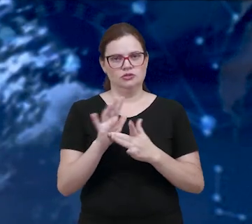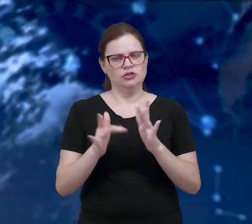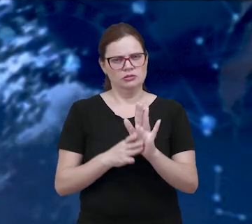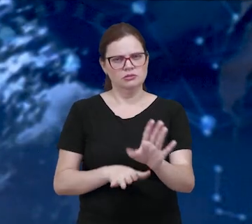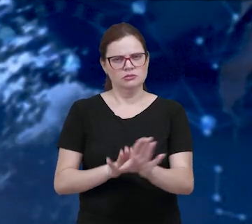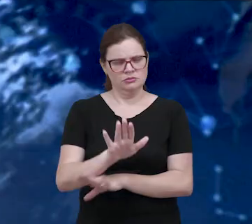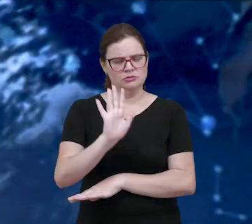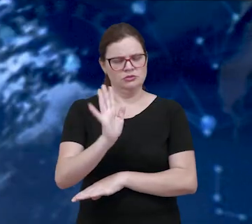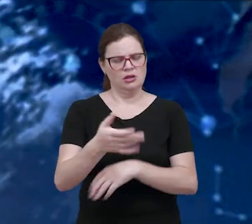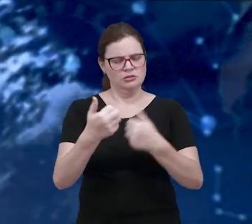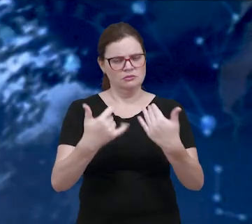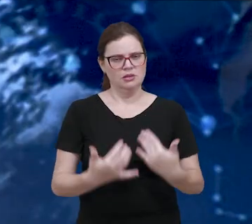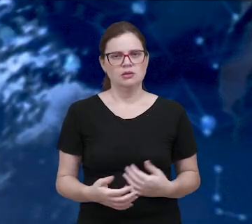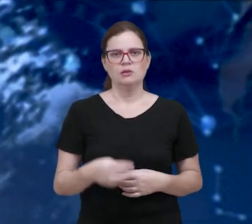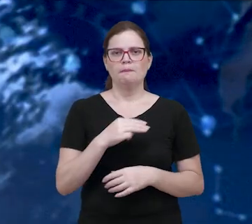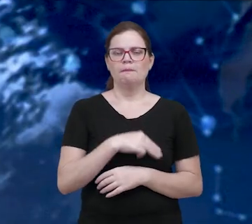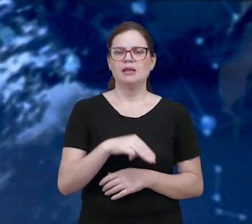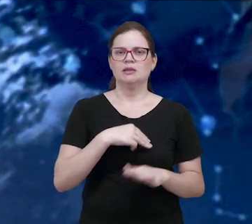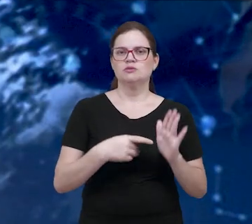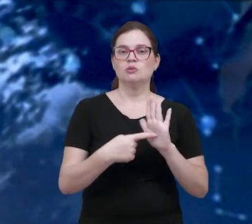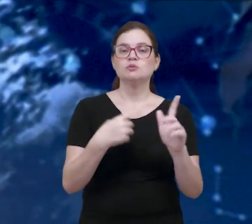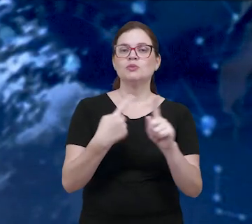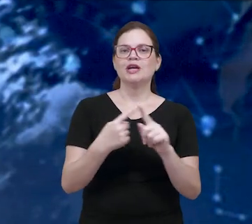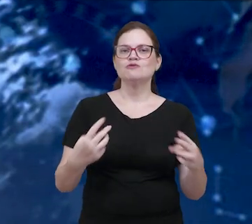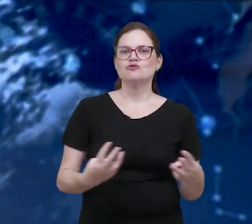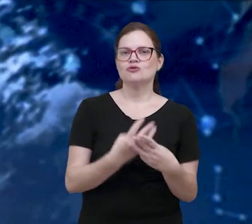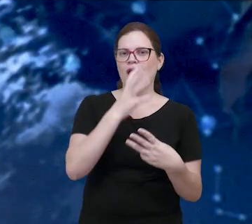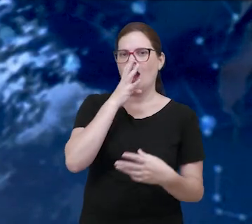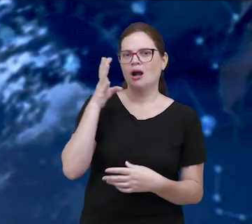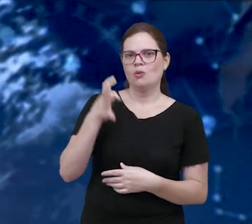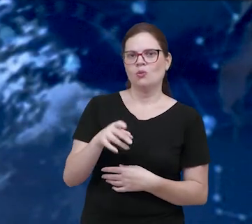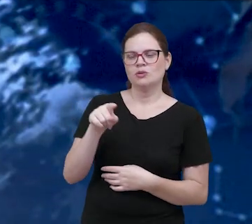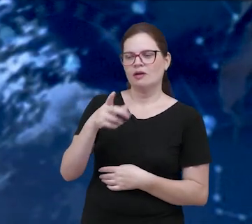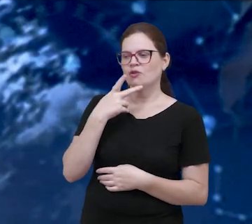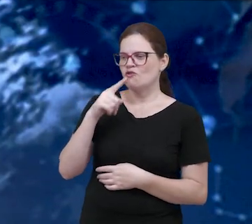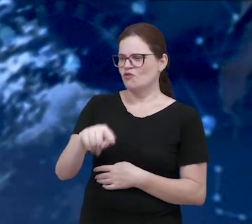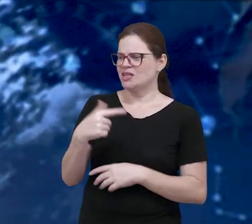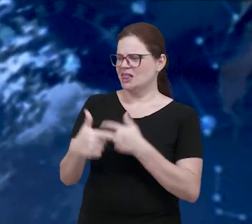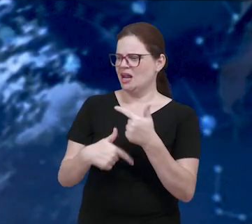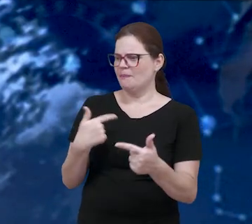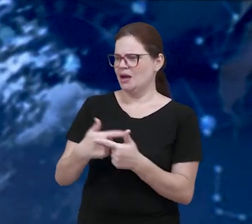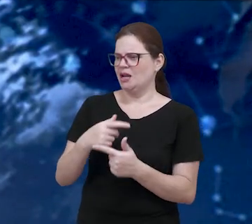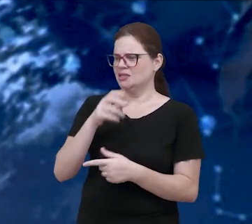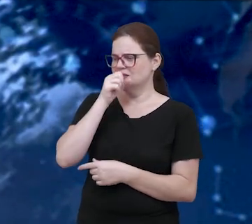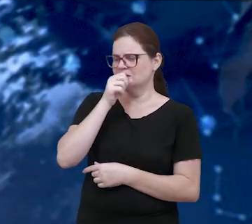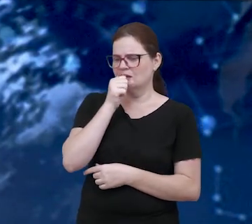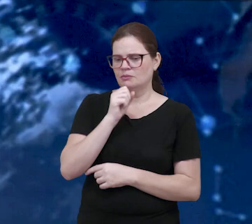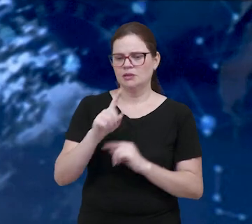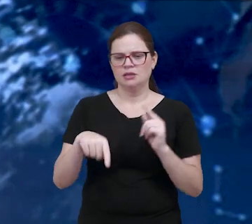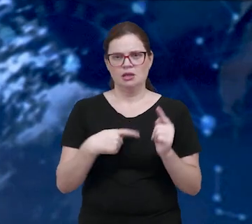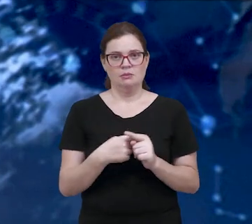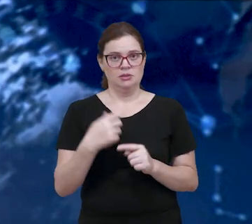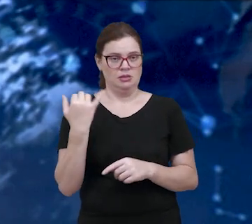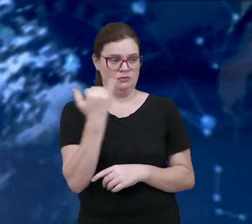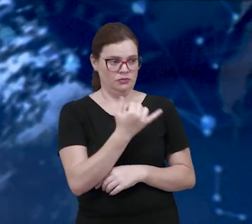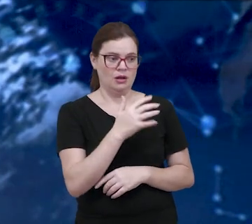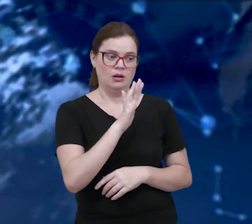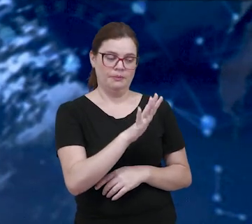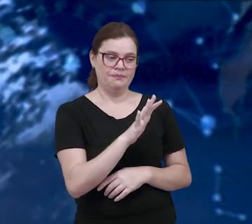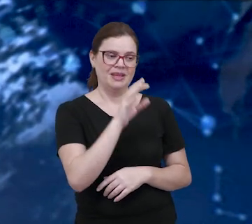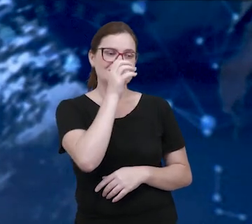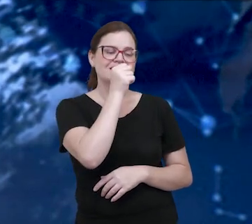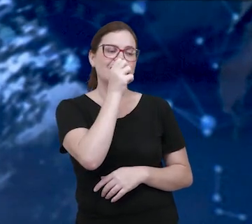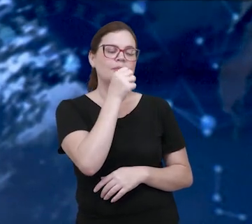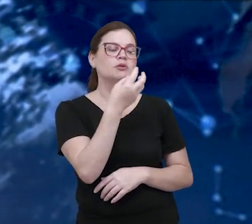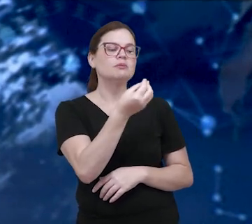Mateus, os judeus acusavam de violar o sábado. Jesus afirmou bem assim, o sábado foi feito